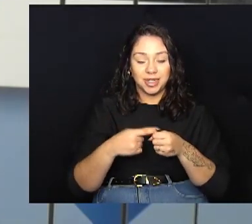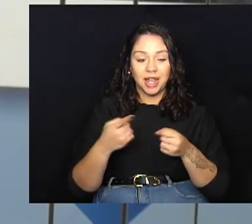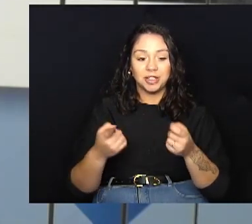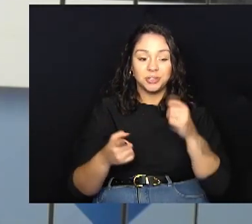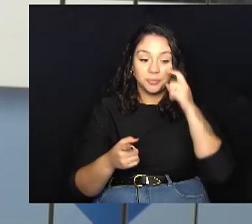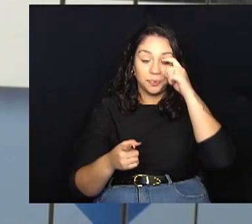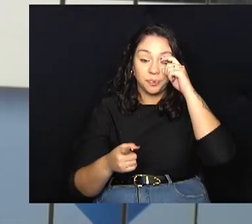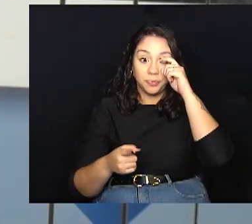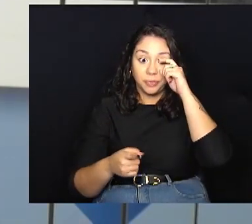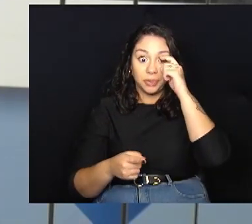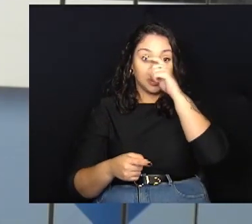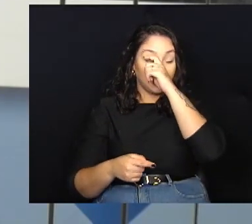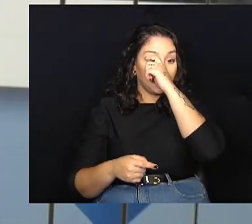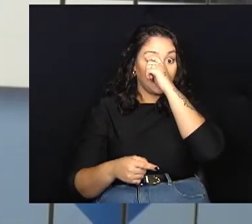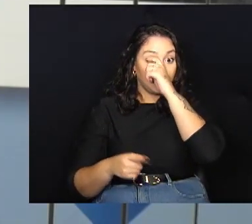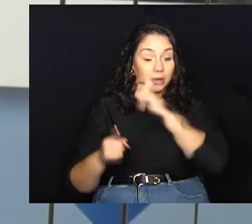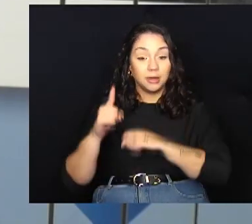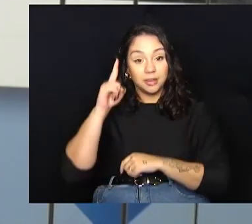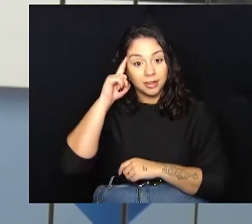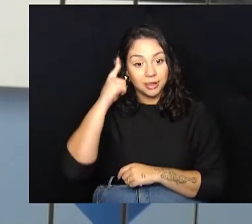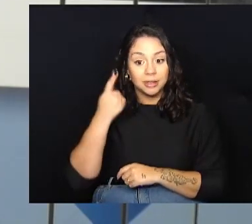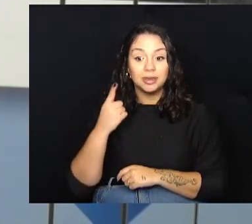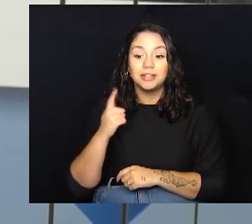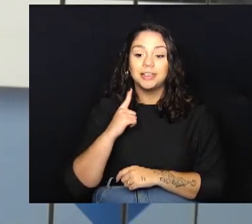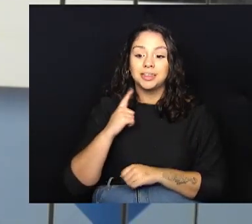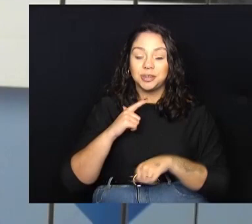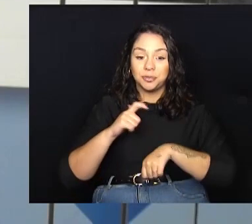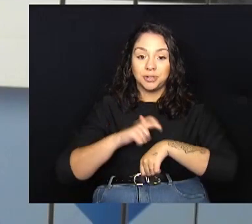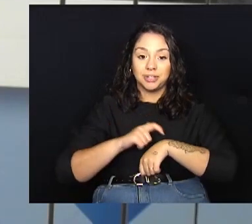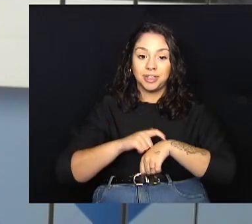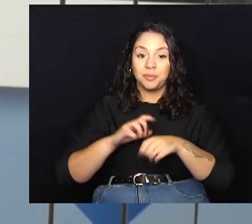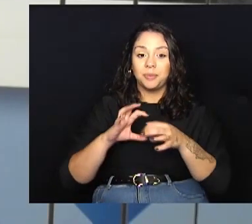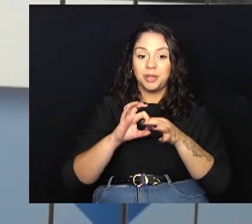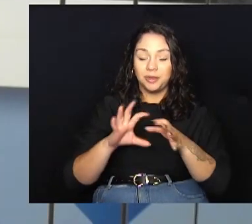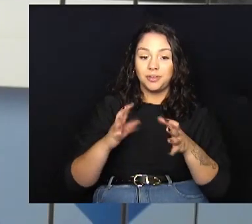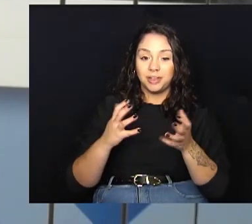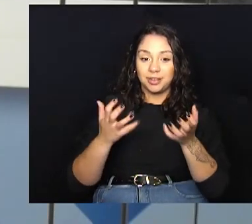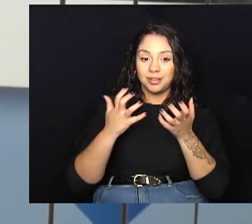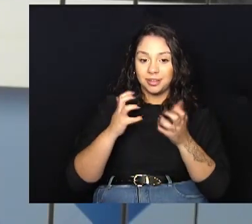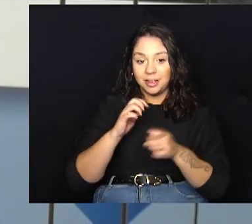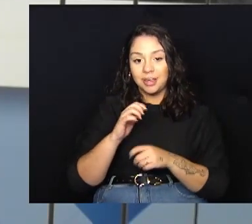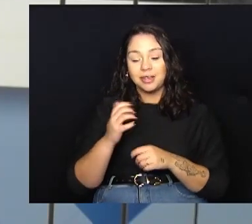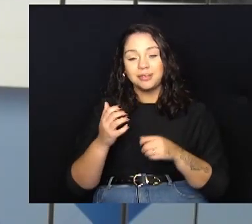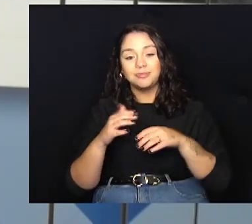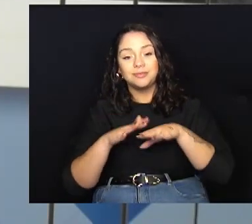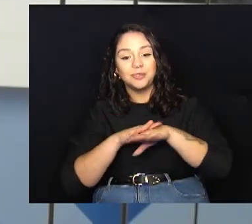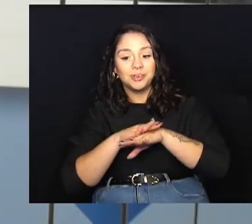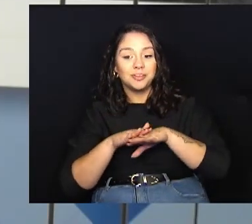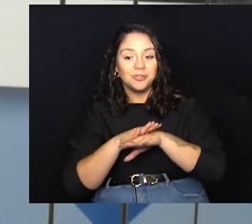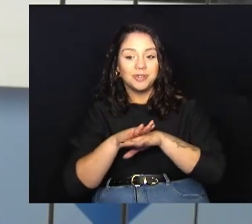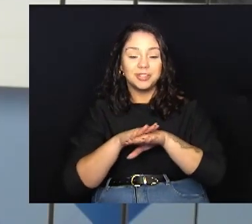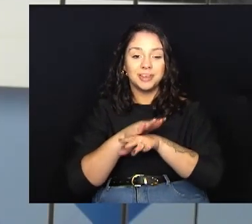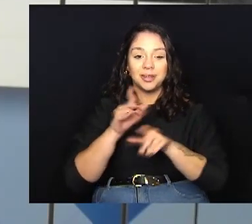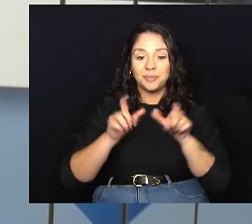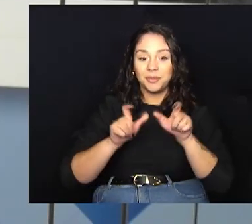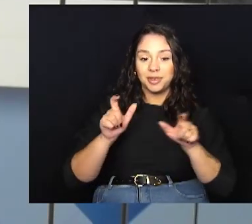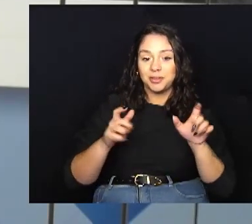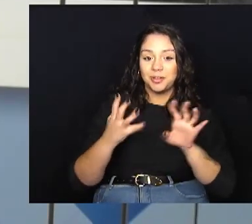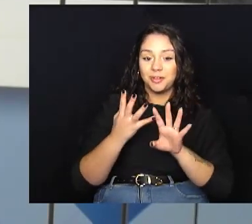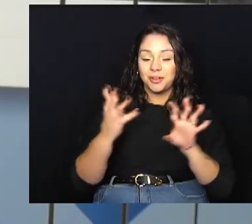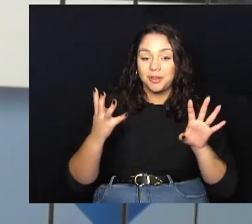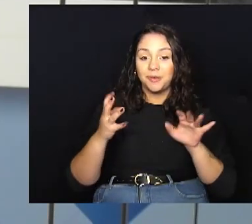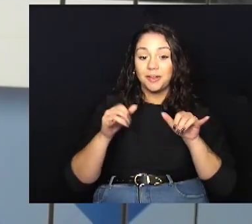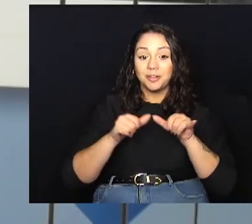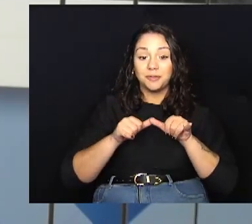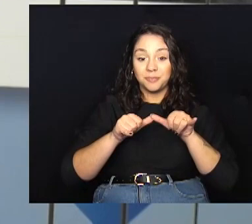justamente naquele dia que você tá com um tempo e quero até puxar uma conversinha com o pessoal da filha o